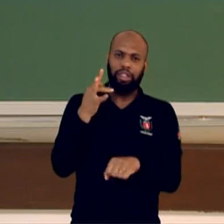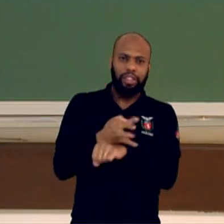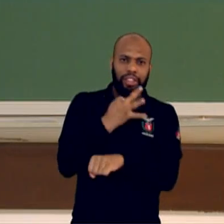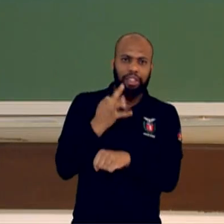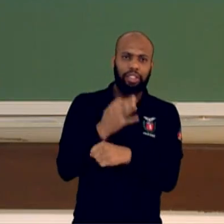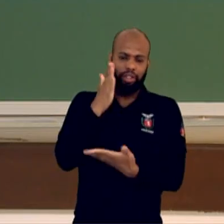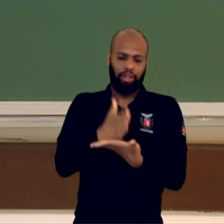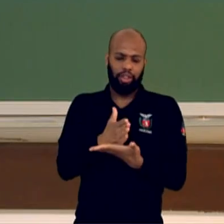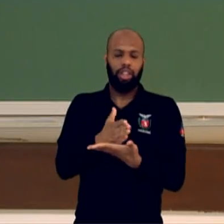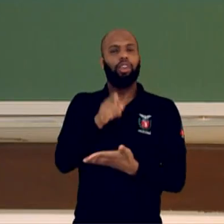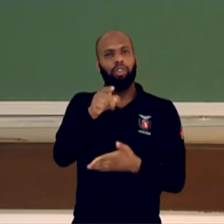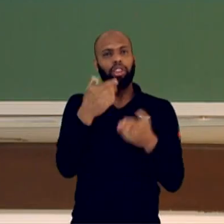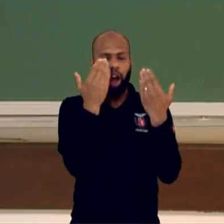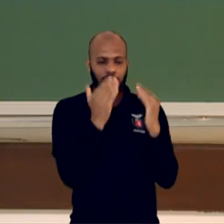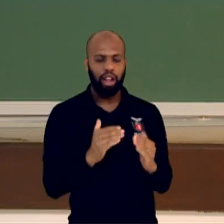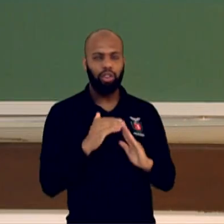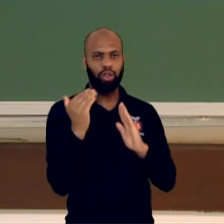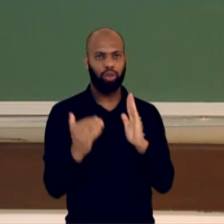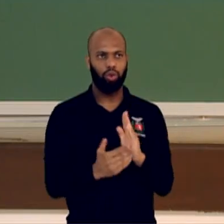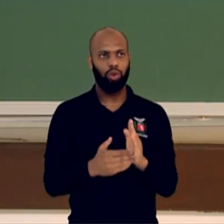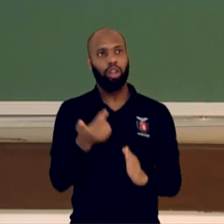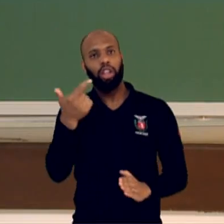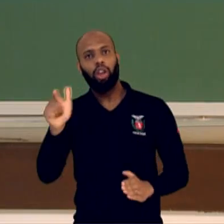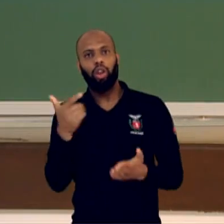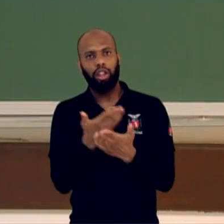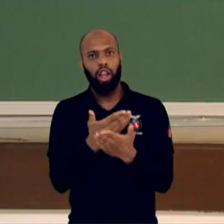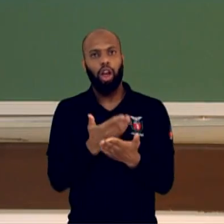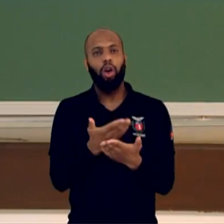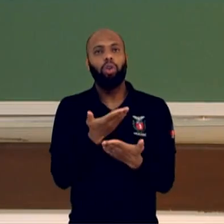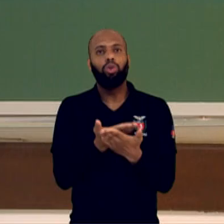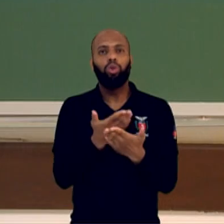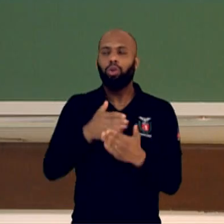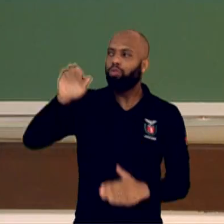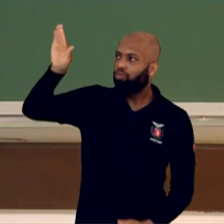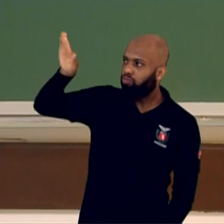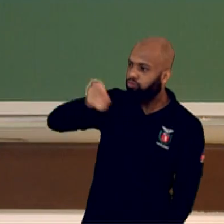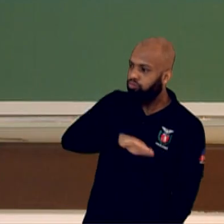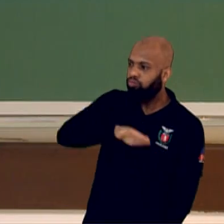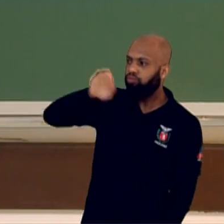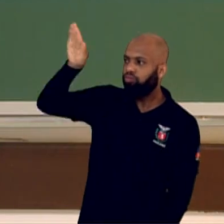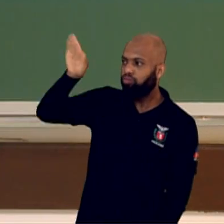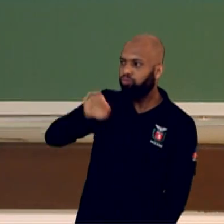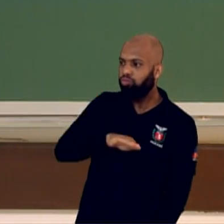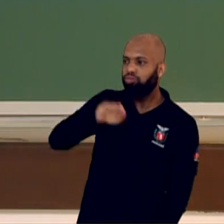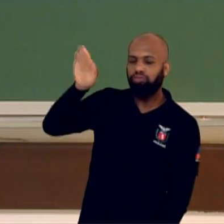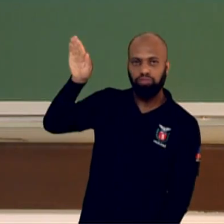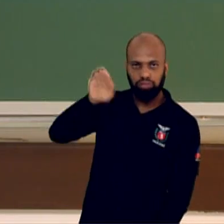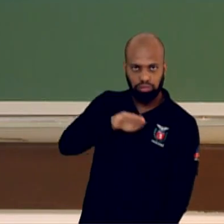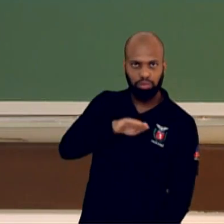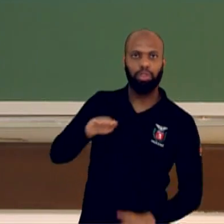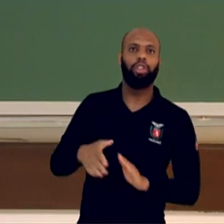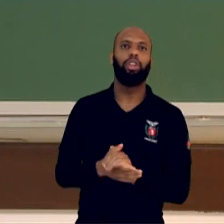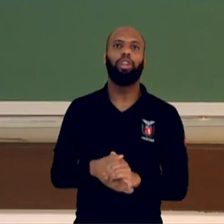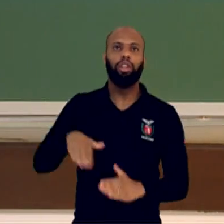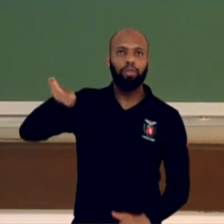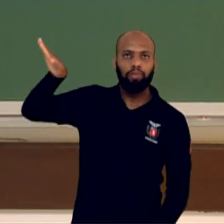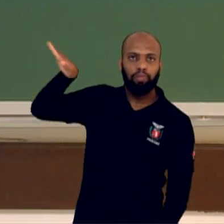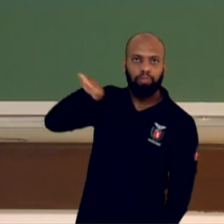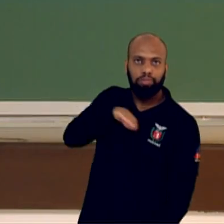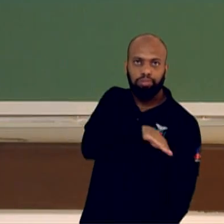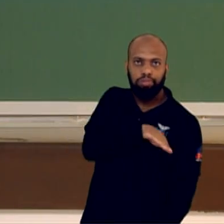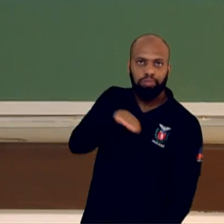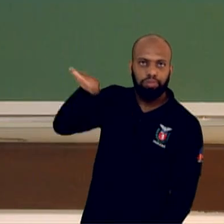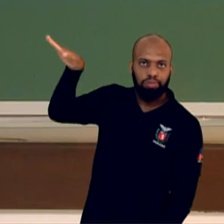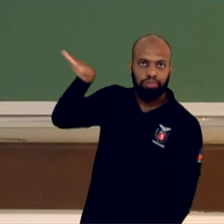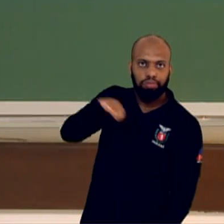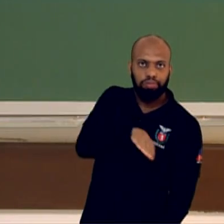vocês aprenderam a analisar todas elas. Na outra aula, a gente falou de plano inclinado, que o nome já está dizendo, né? Tem uma inclinação. Plano inclinado,